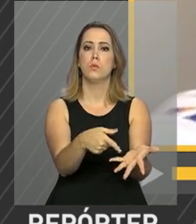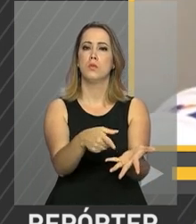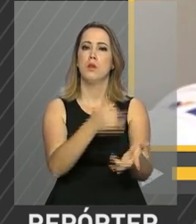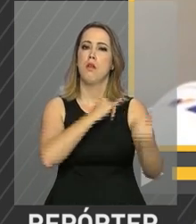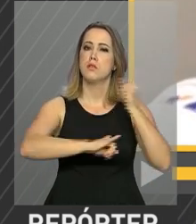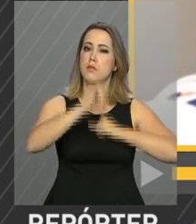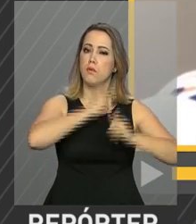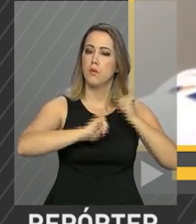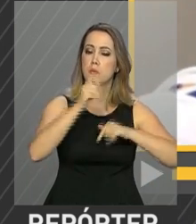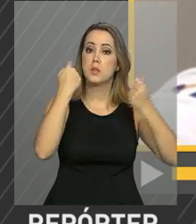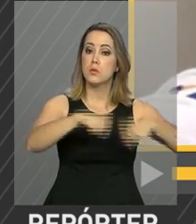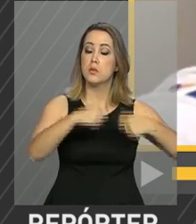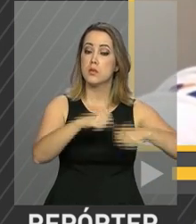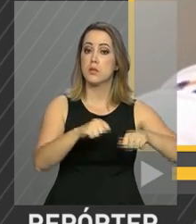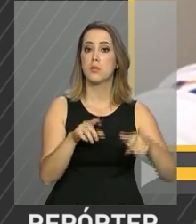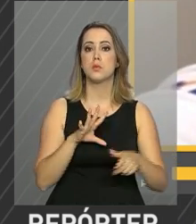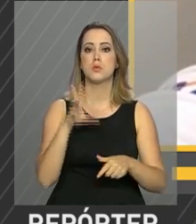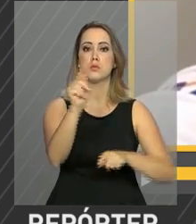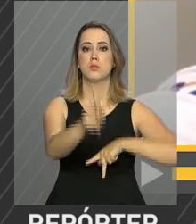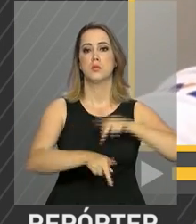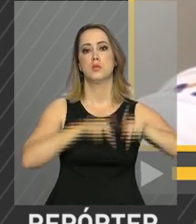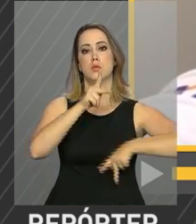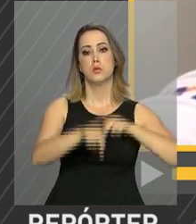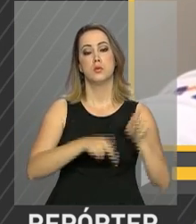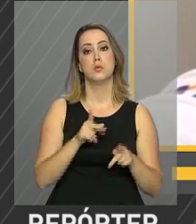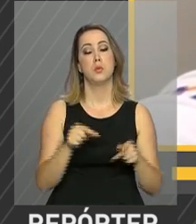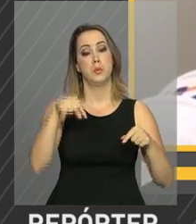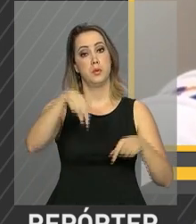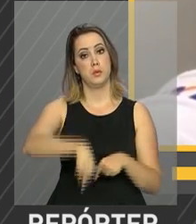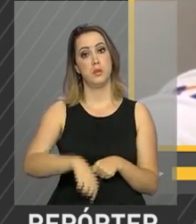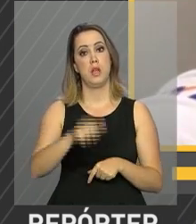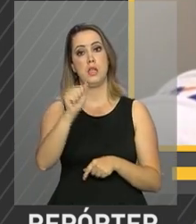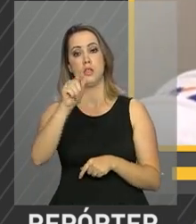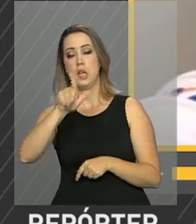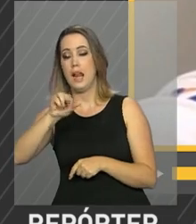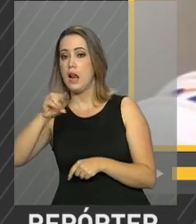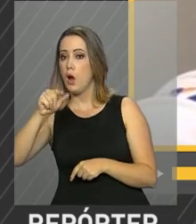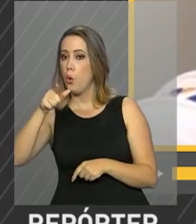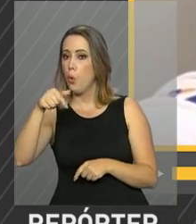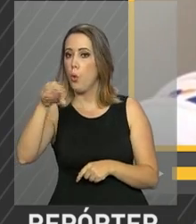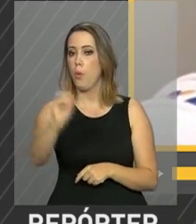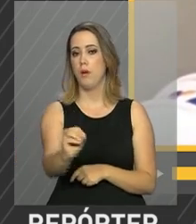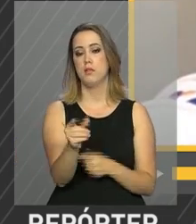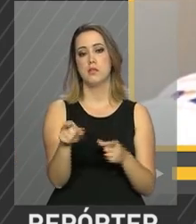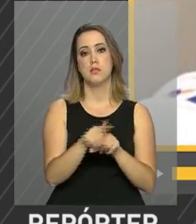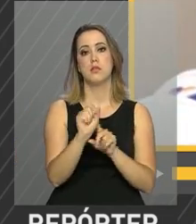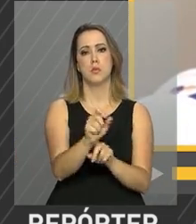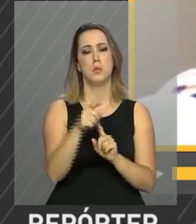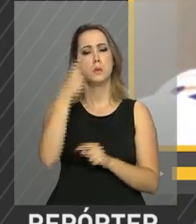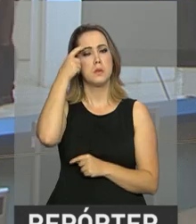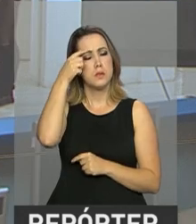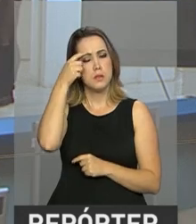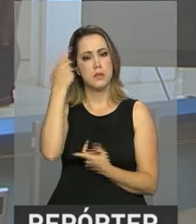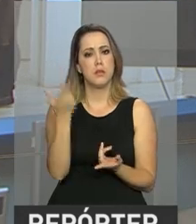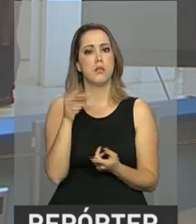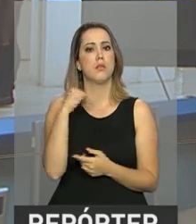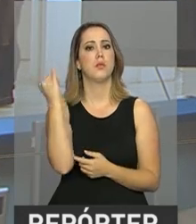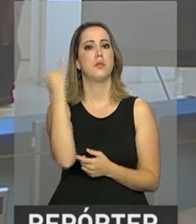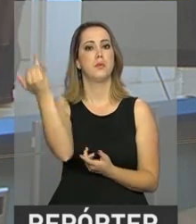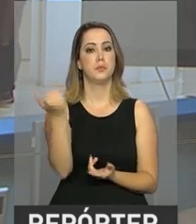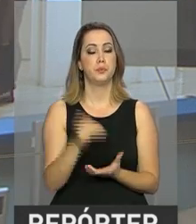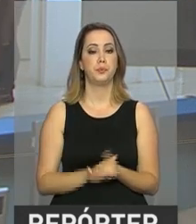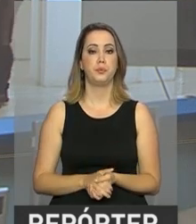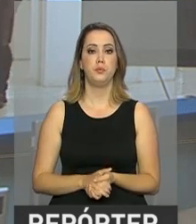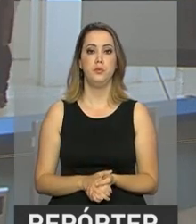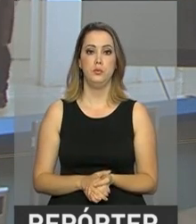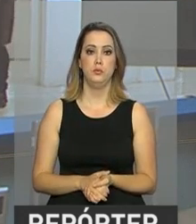as informações necessárias para que toda a população alagoana possa entender a importância de combater o Aedes aegypti. E